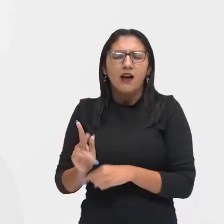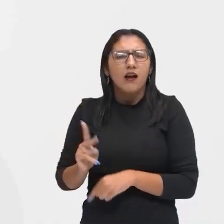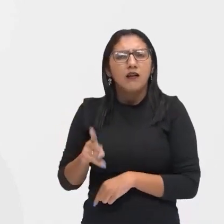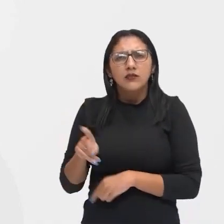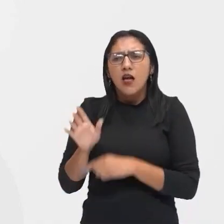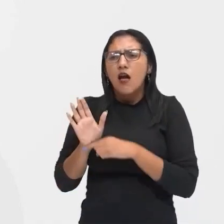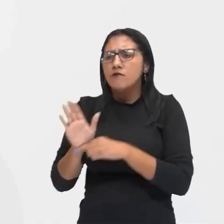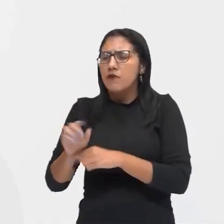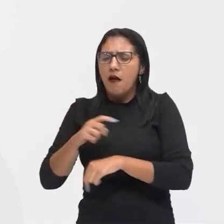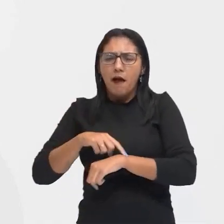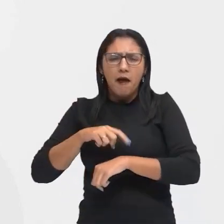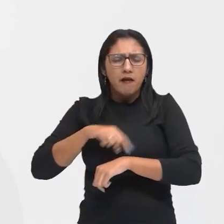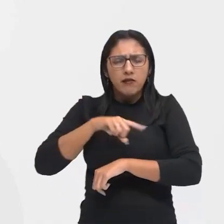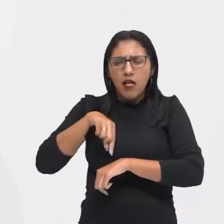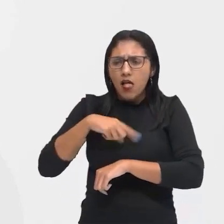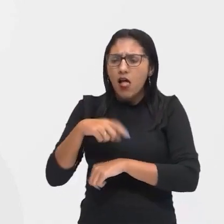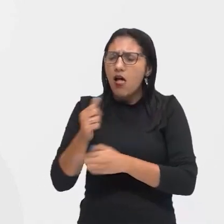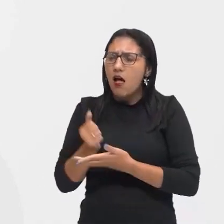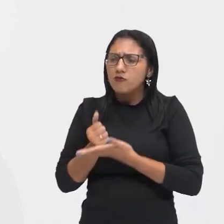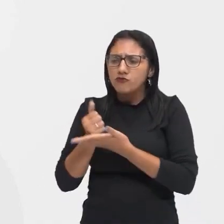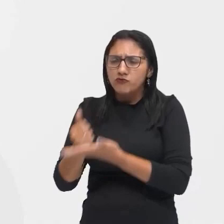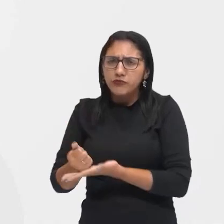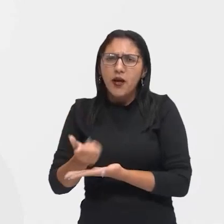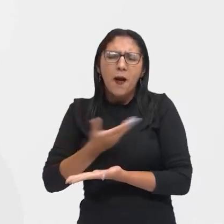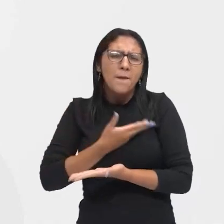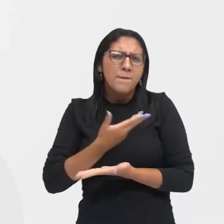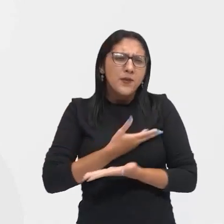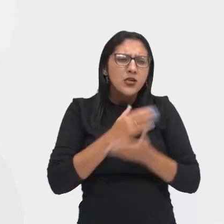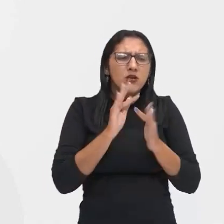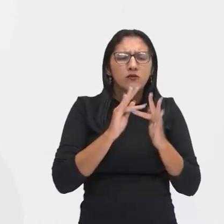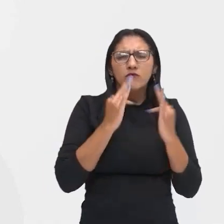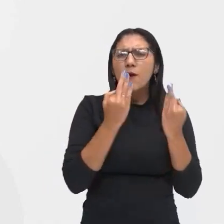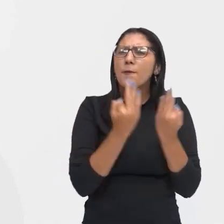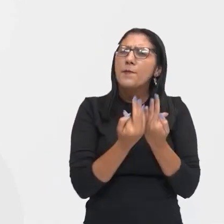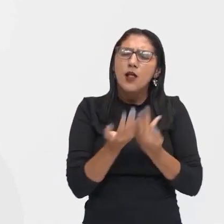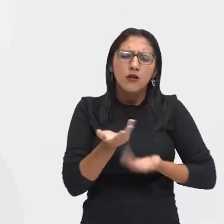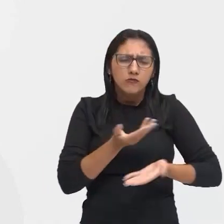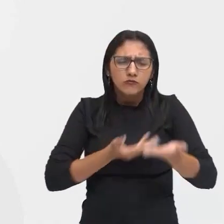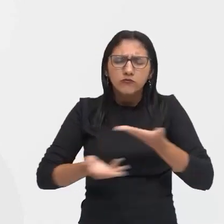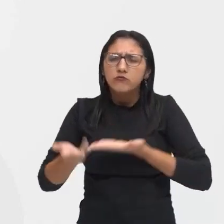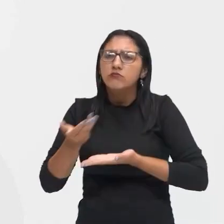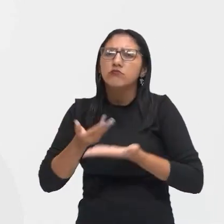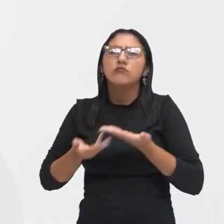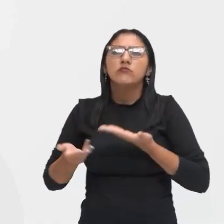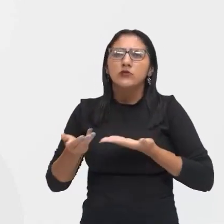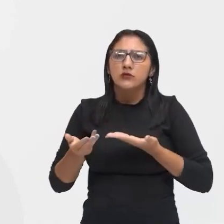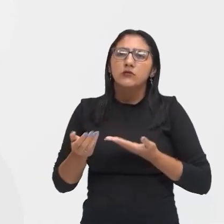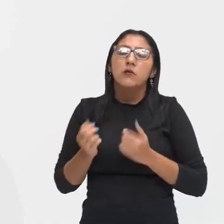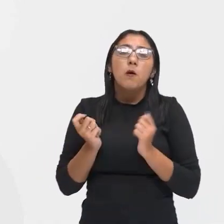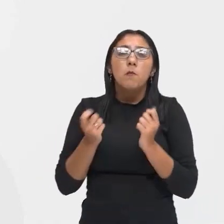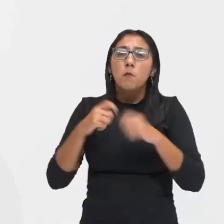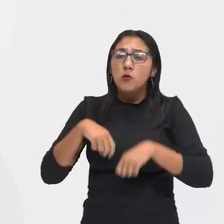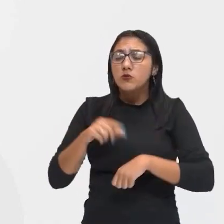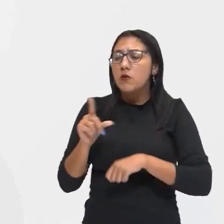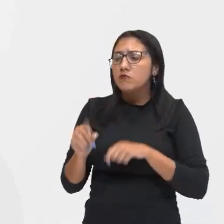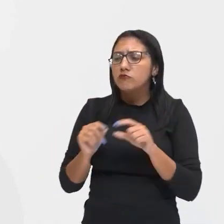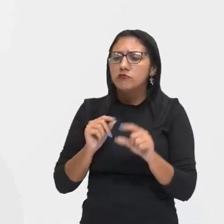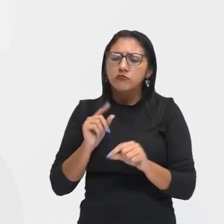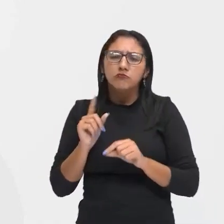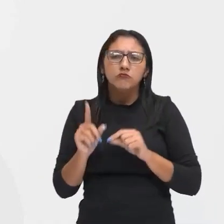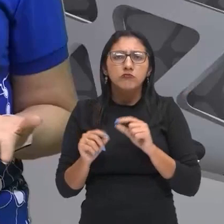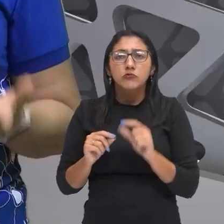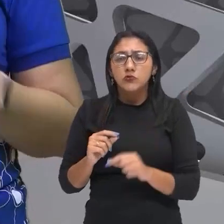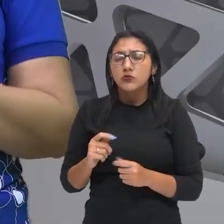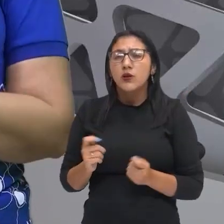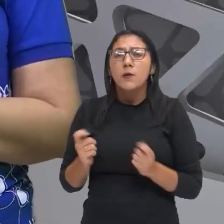dedicar seu tempo a causas dignas ou amigos familiares. Você pode escolher também esse valor. Pode ter esse valor,